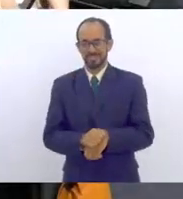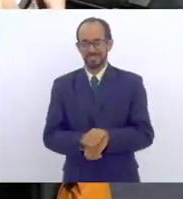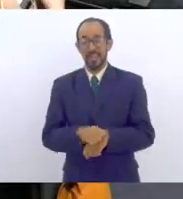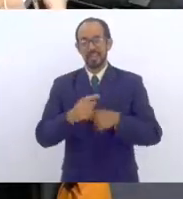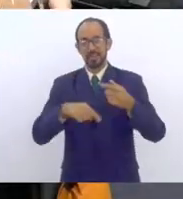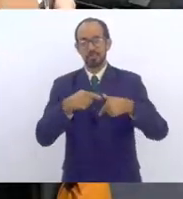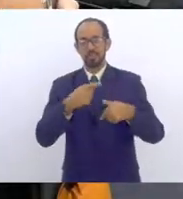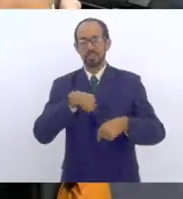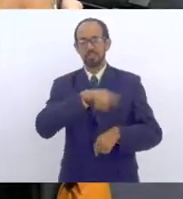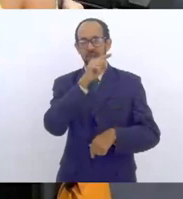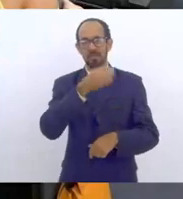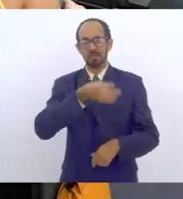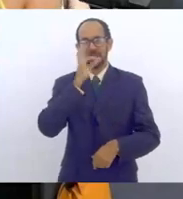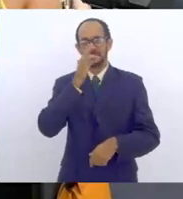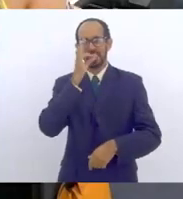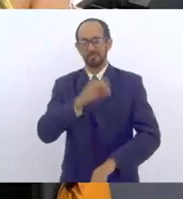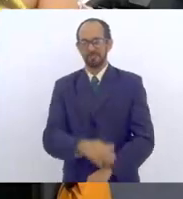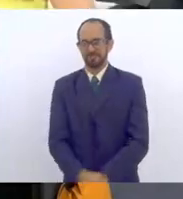fazer